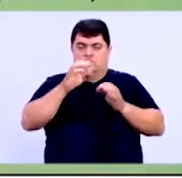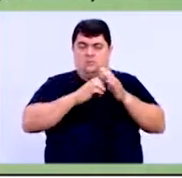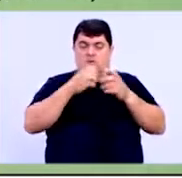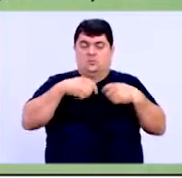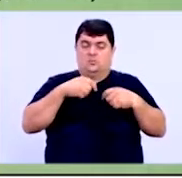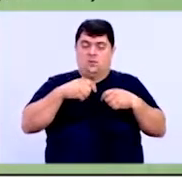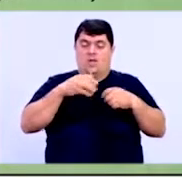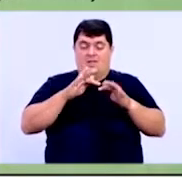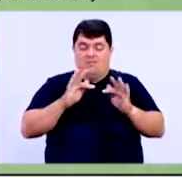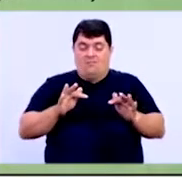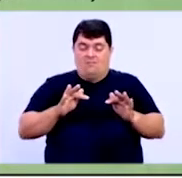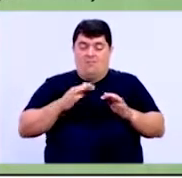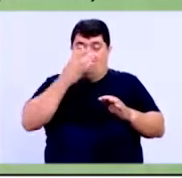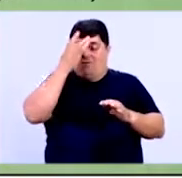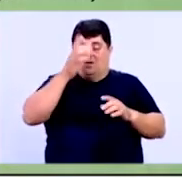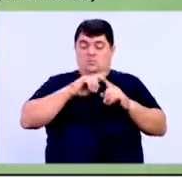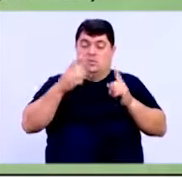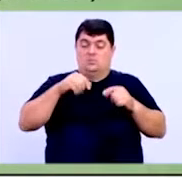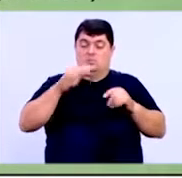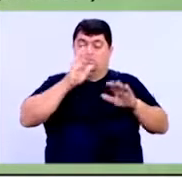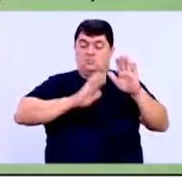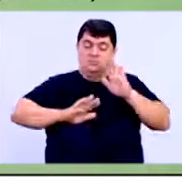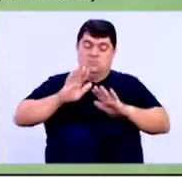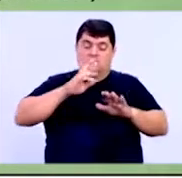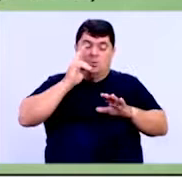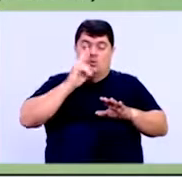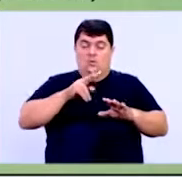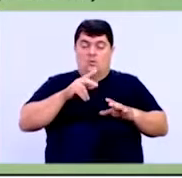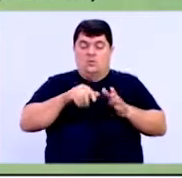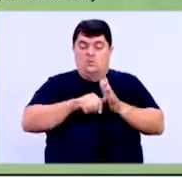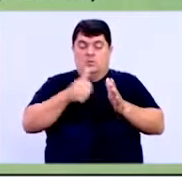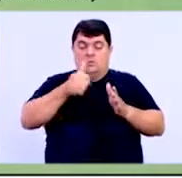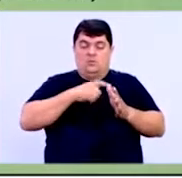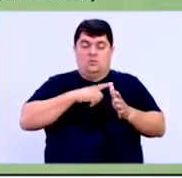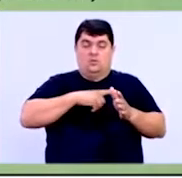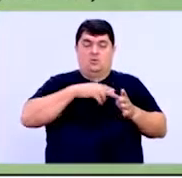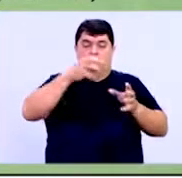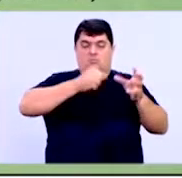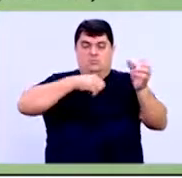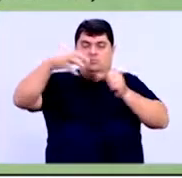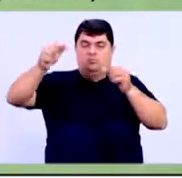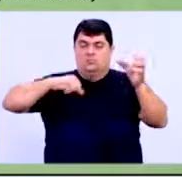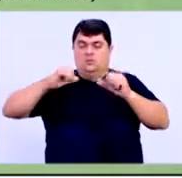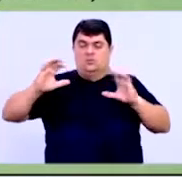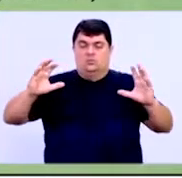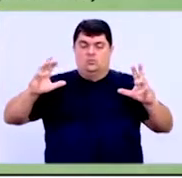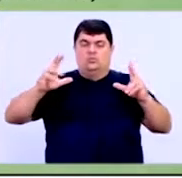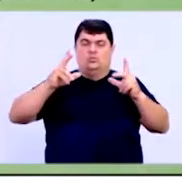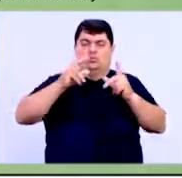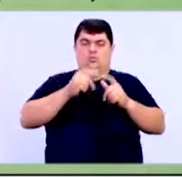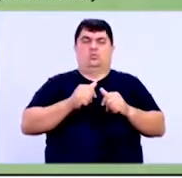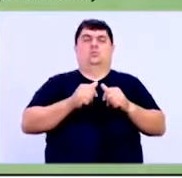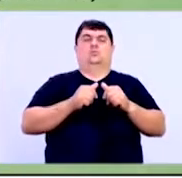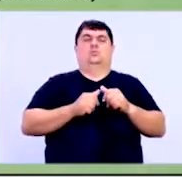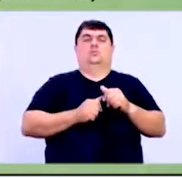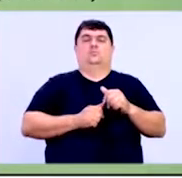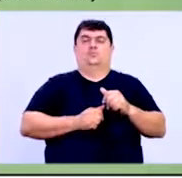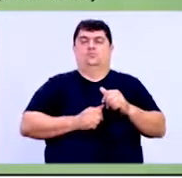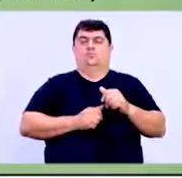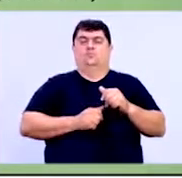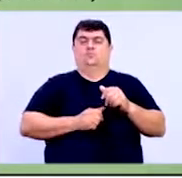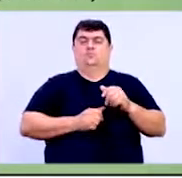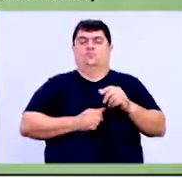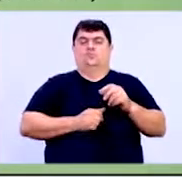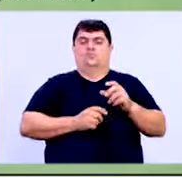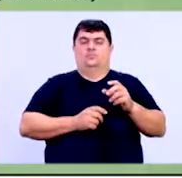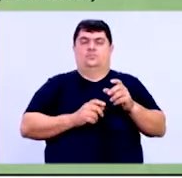cuidado. Primeiro, relacionamos todos os recebimentos que temos previsto. Em primeiro lugar, o mais líquido, né? Que é a venda à vista.